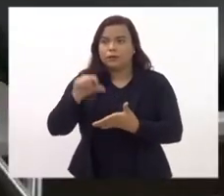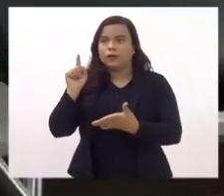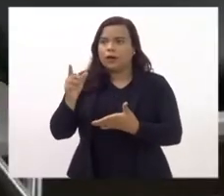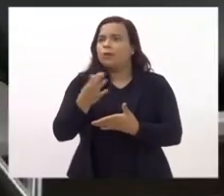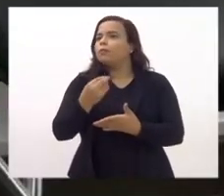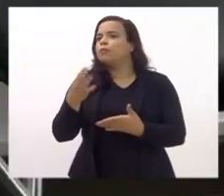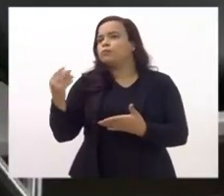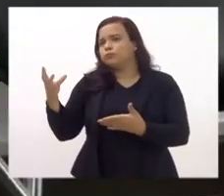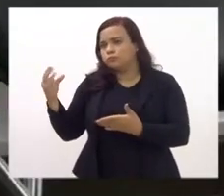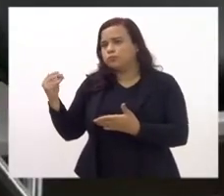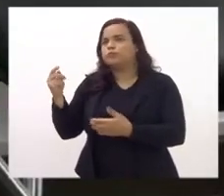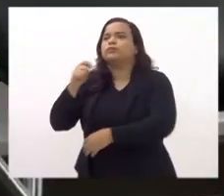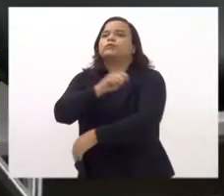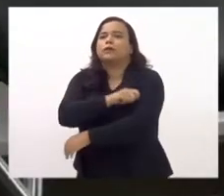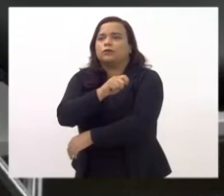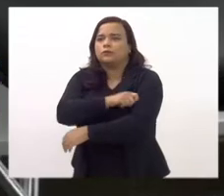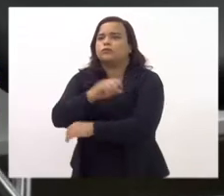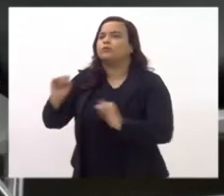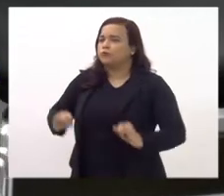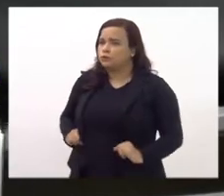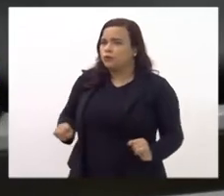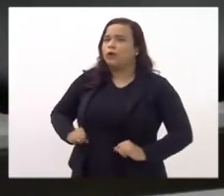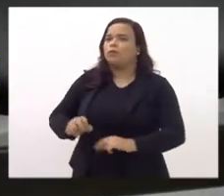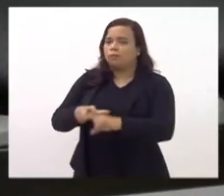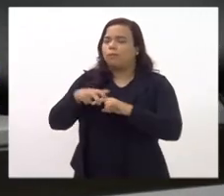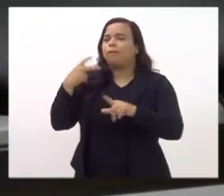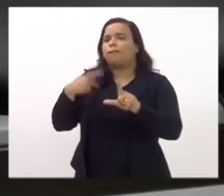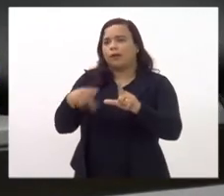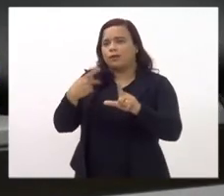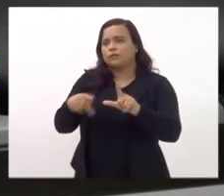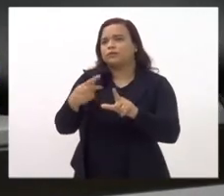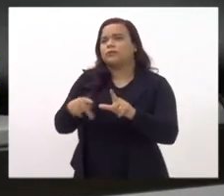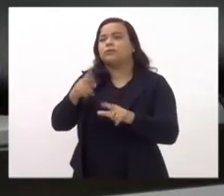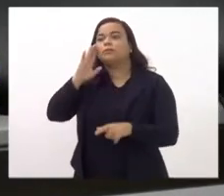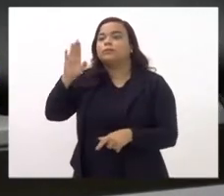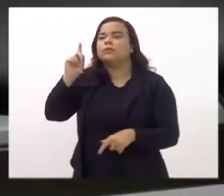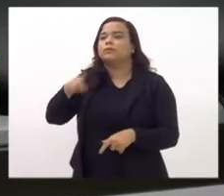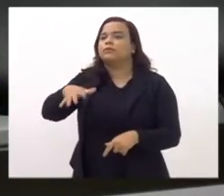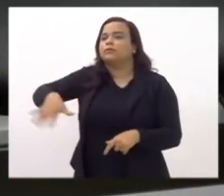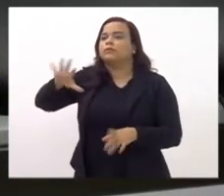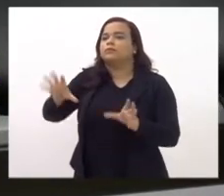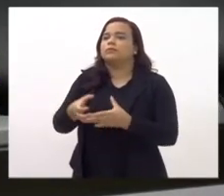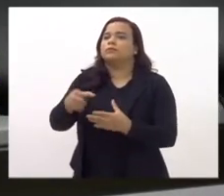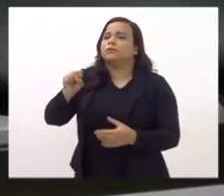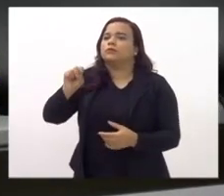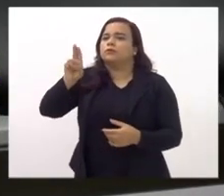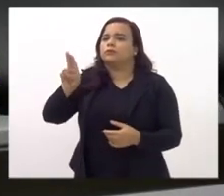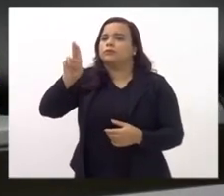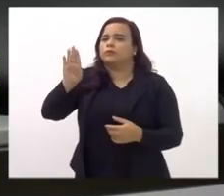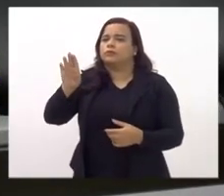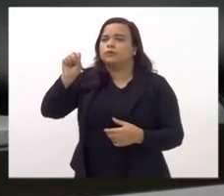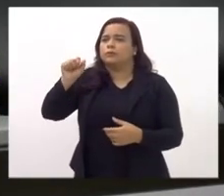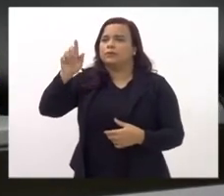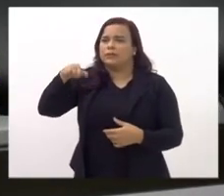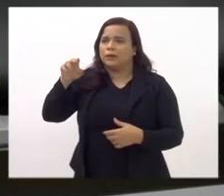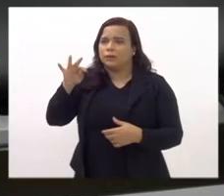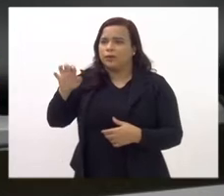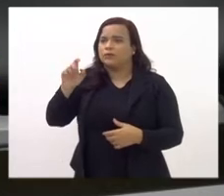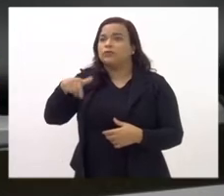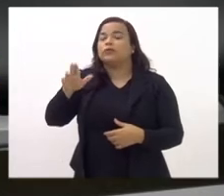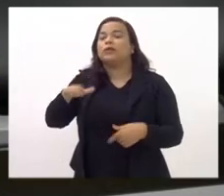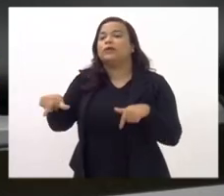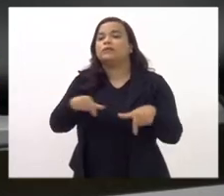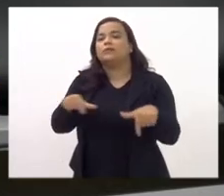estudantes sofrem com essa questão do passe livre, principalmente os subsequentes, né? Que é a galera que está aí trabalhando durante o